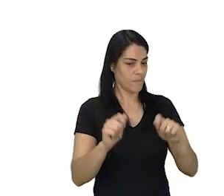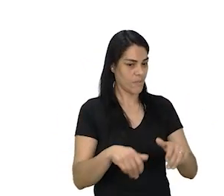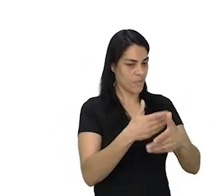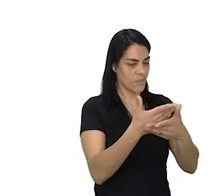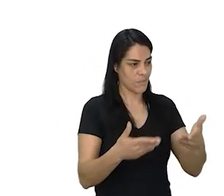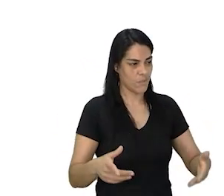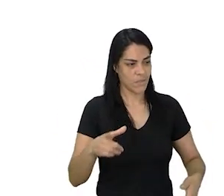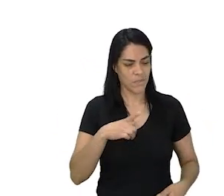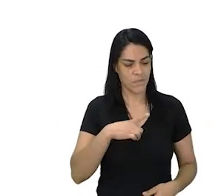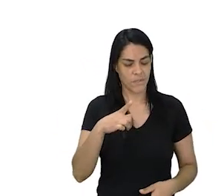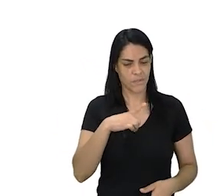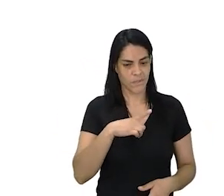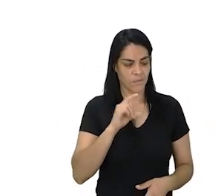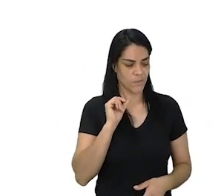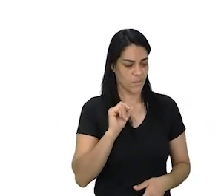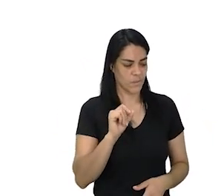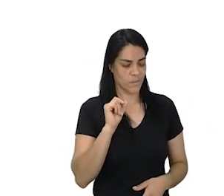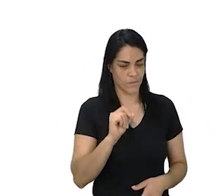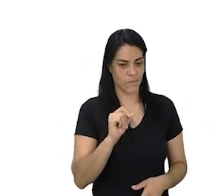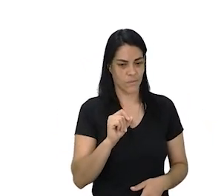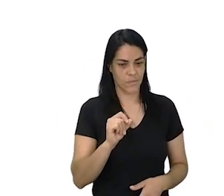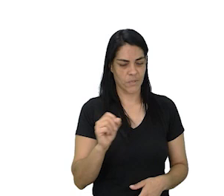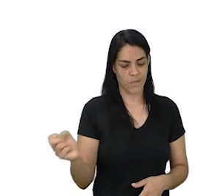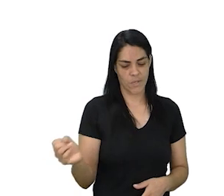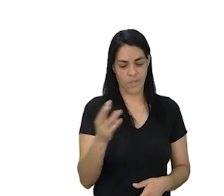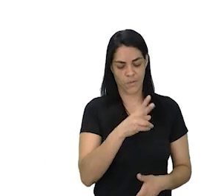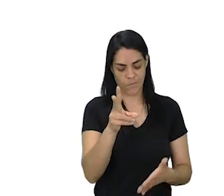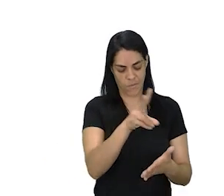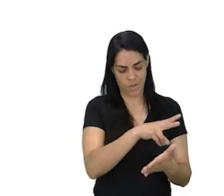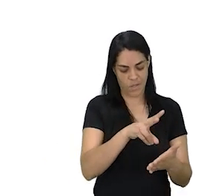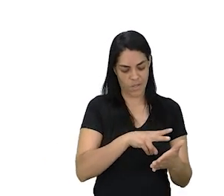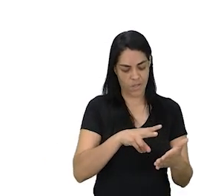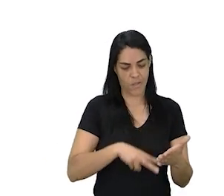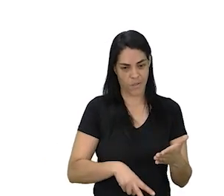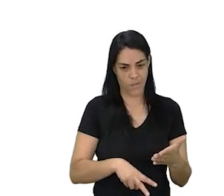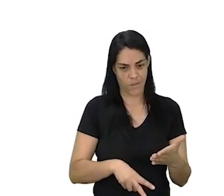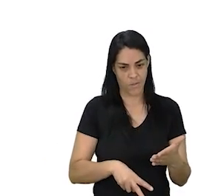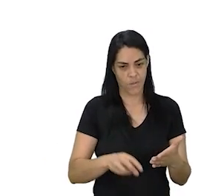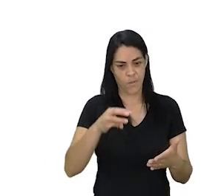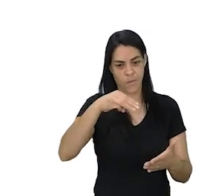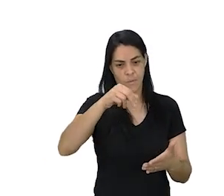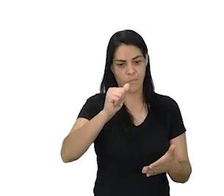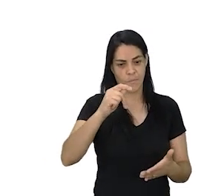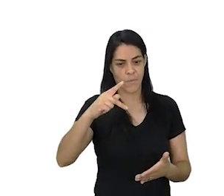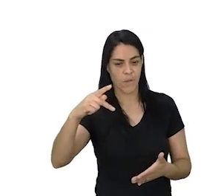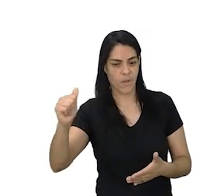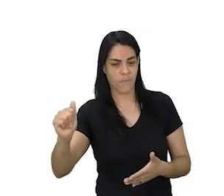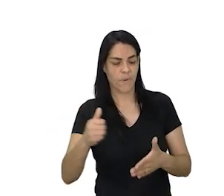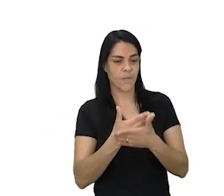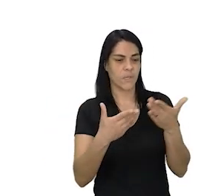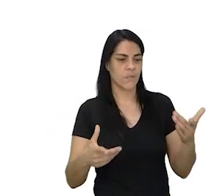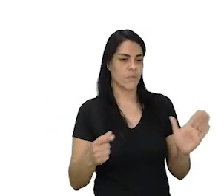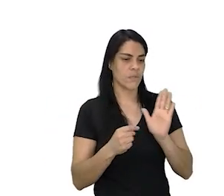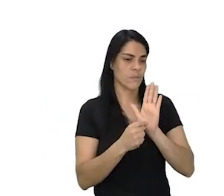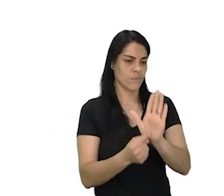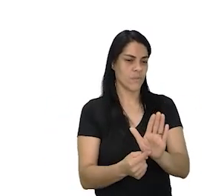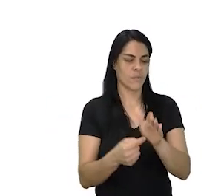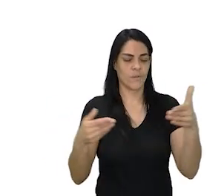aí de novas leituras para esse pequeno mapa que a gente trouxe aqui hoje, né,